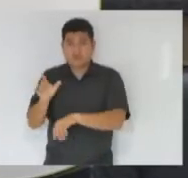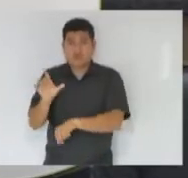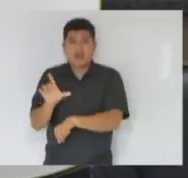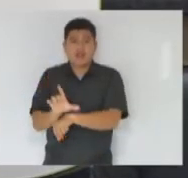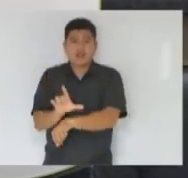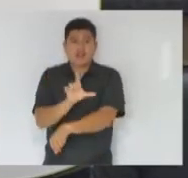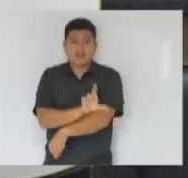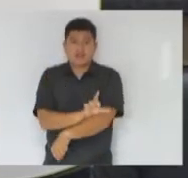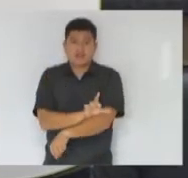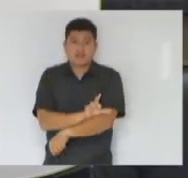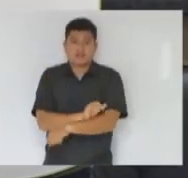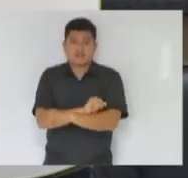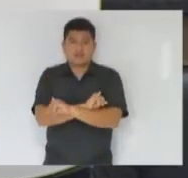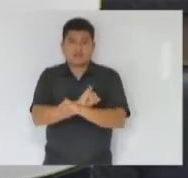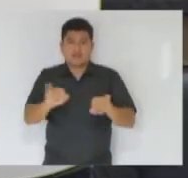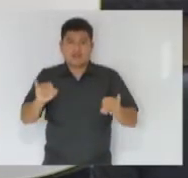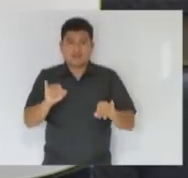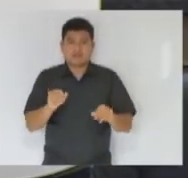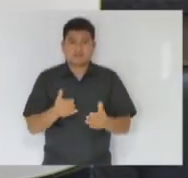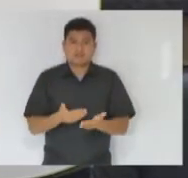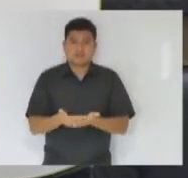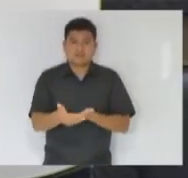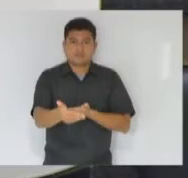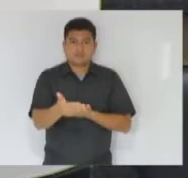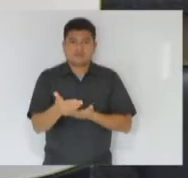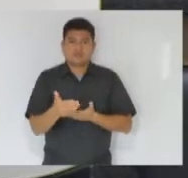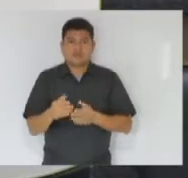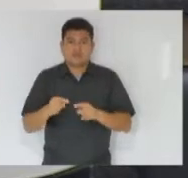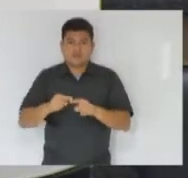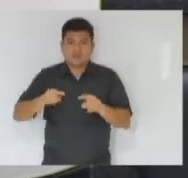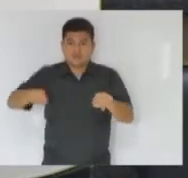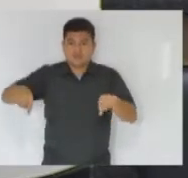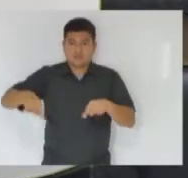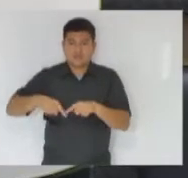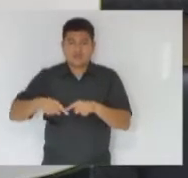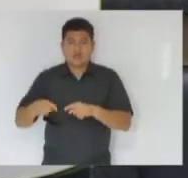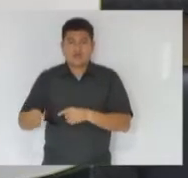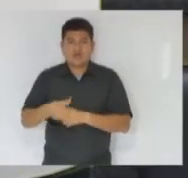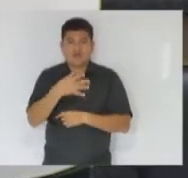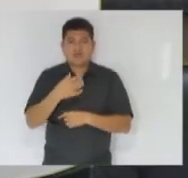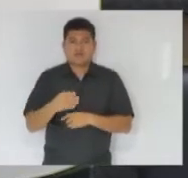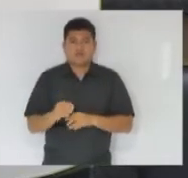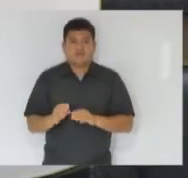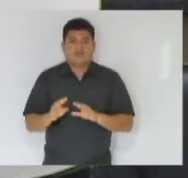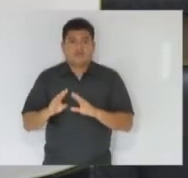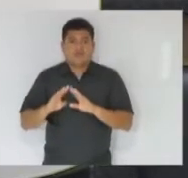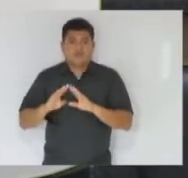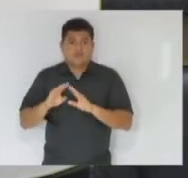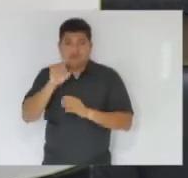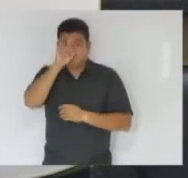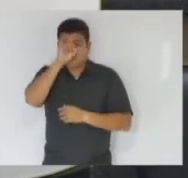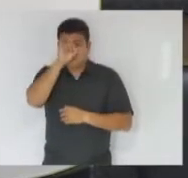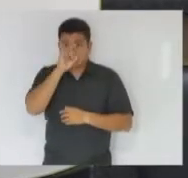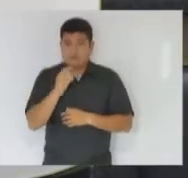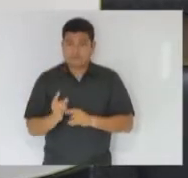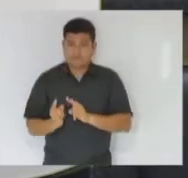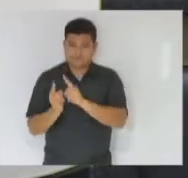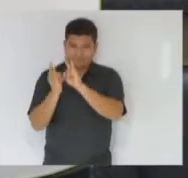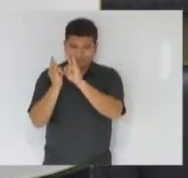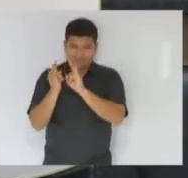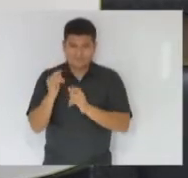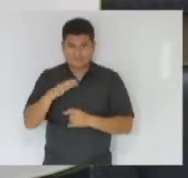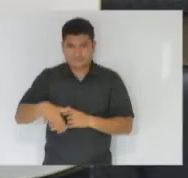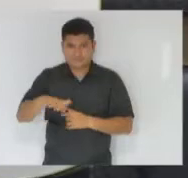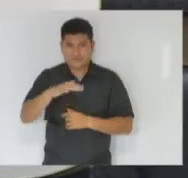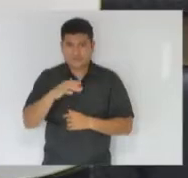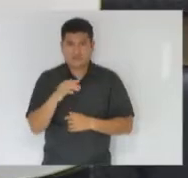o início do funcionamento da nova ala do Hospital Geral Tereza Ramos. Uma ala importante, no qual